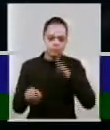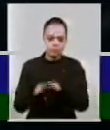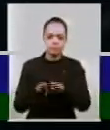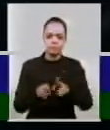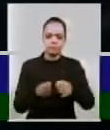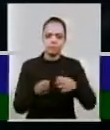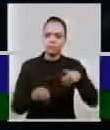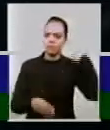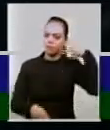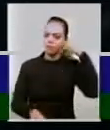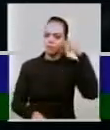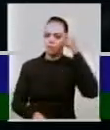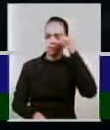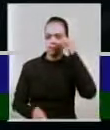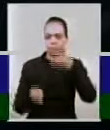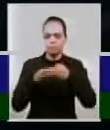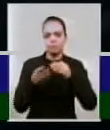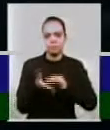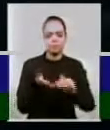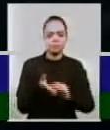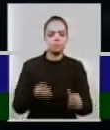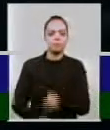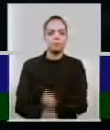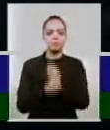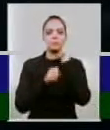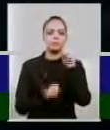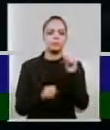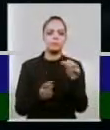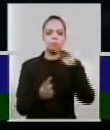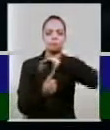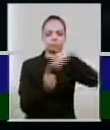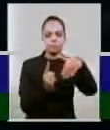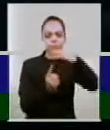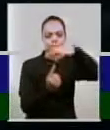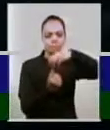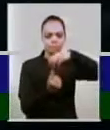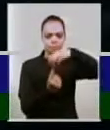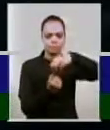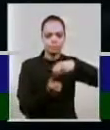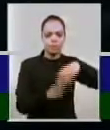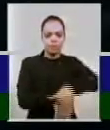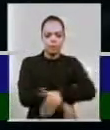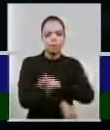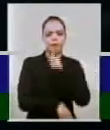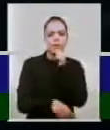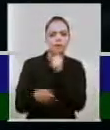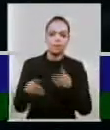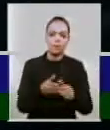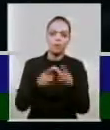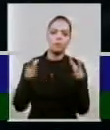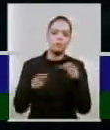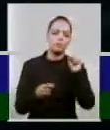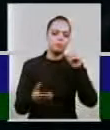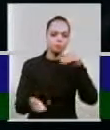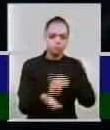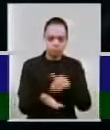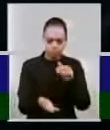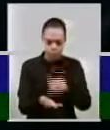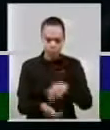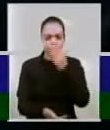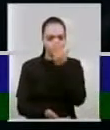Santos solicita ao secretário municipal de obras abrigo de ponto de ônibus na Rua Rio Grande do Sul, em frente ao